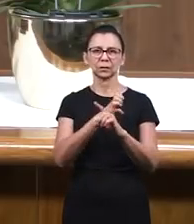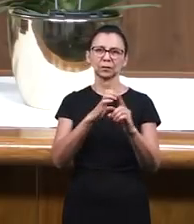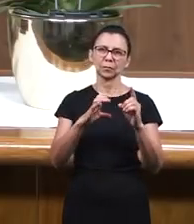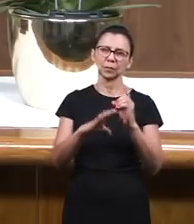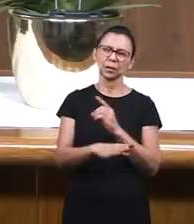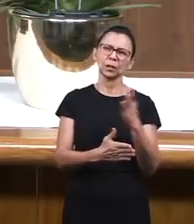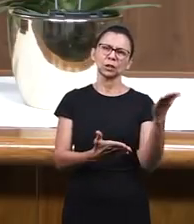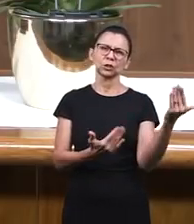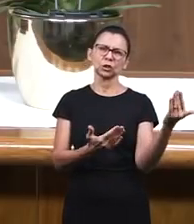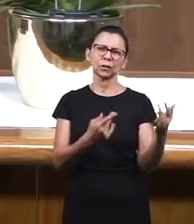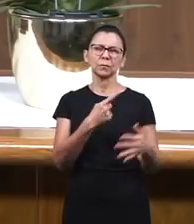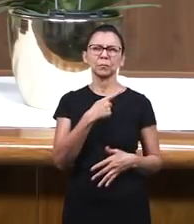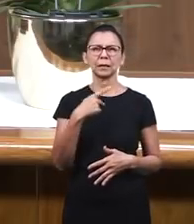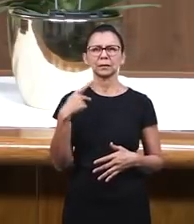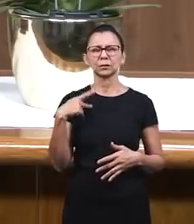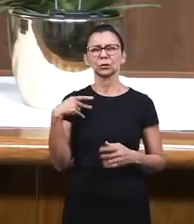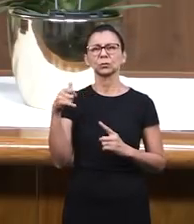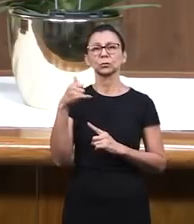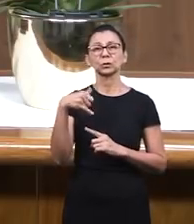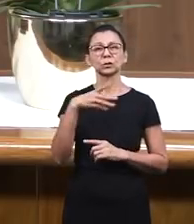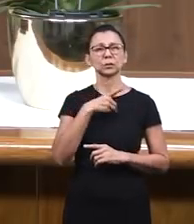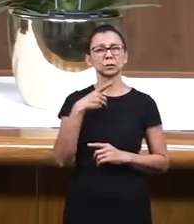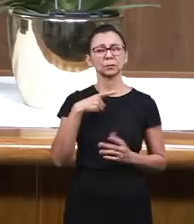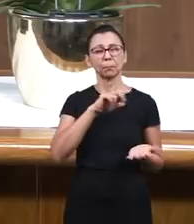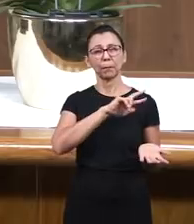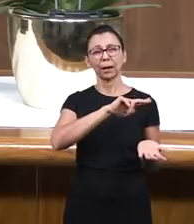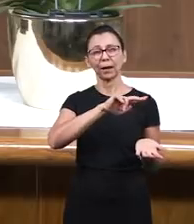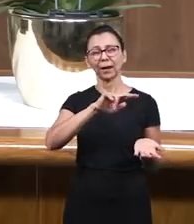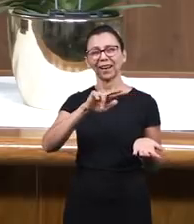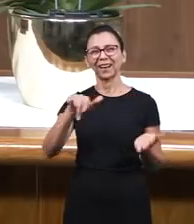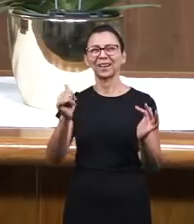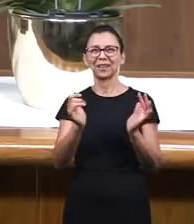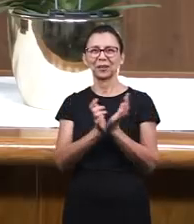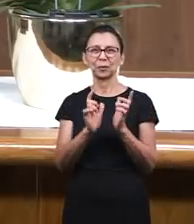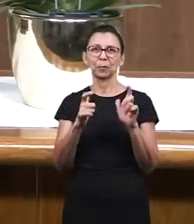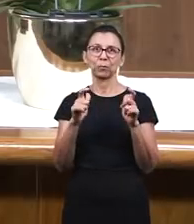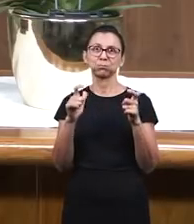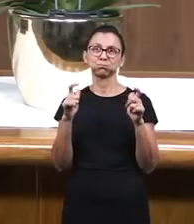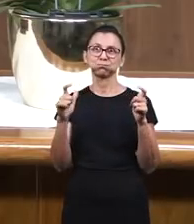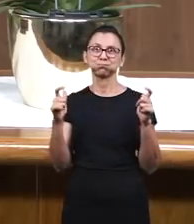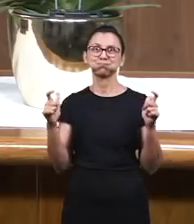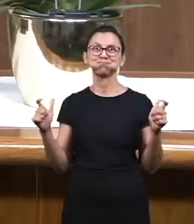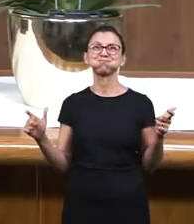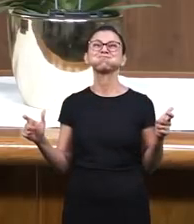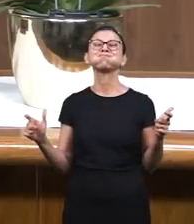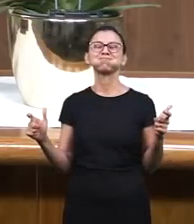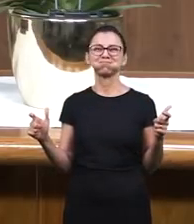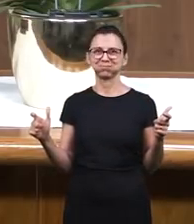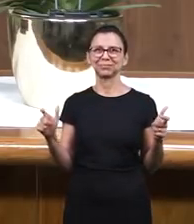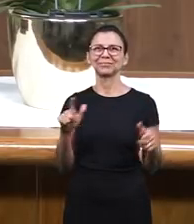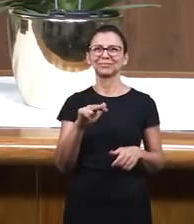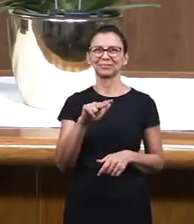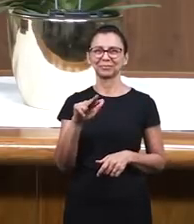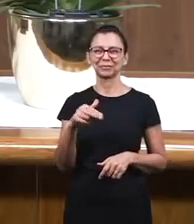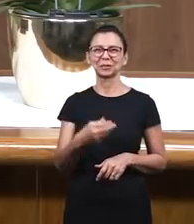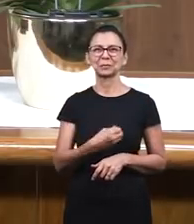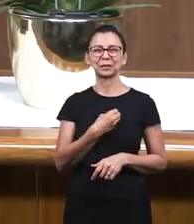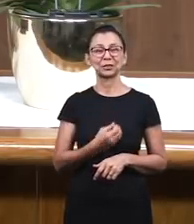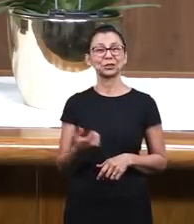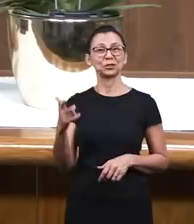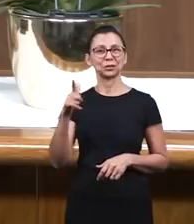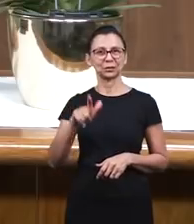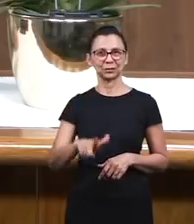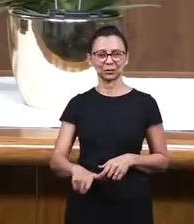jovens, pastores, ungidos, diáconos, enfim. Nós temos um grupo grande de irmãos participando mais uma vez